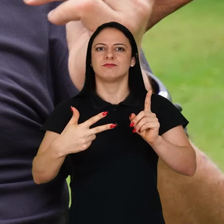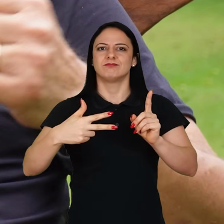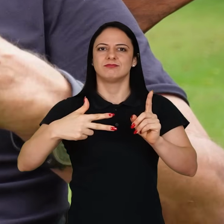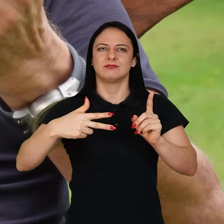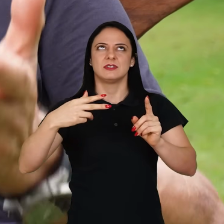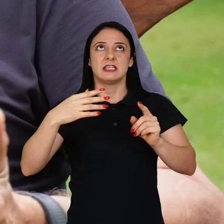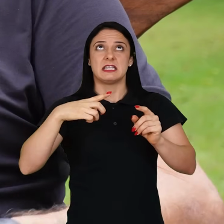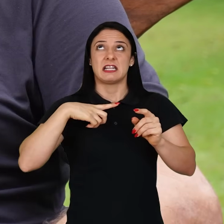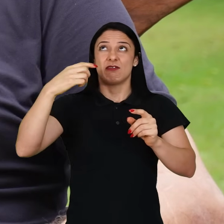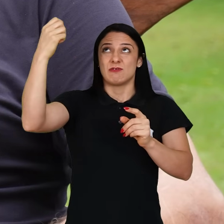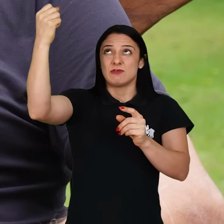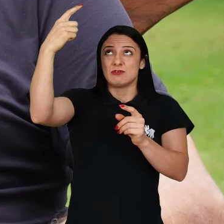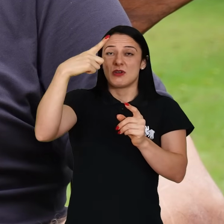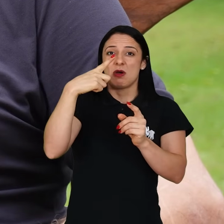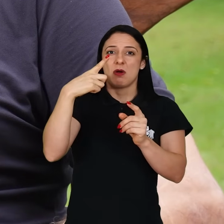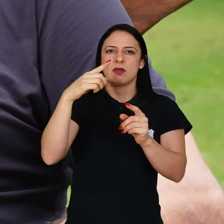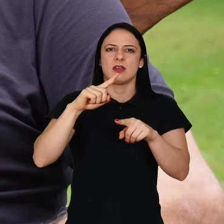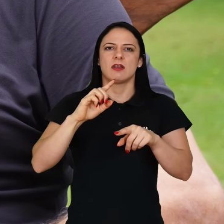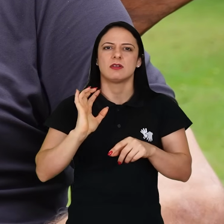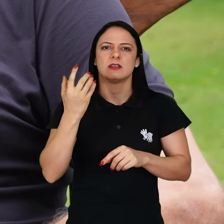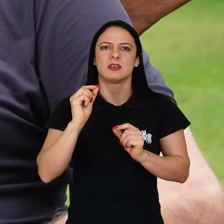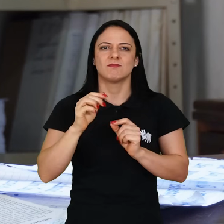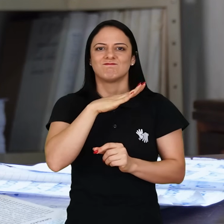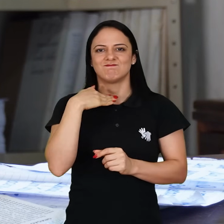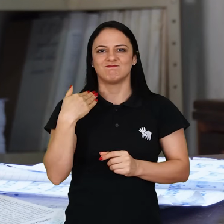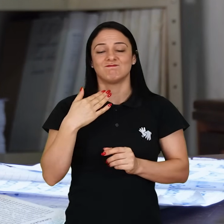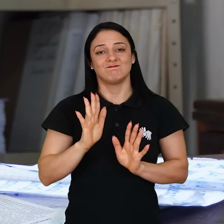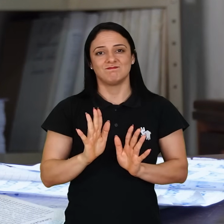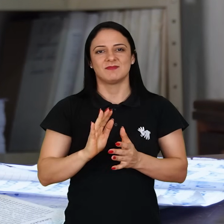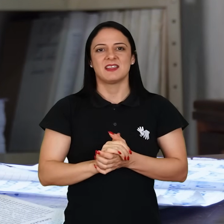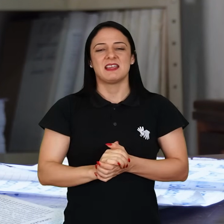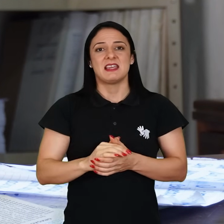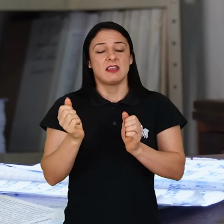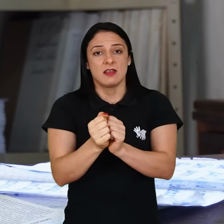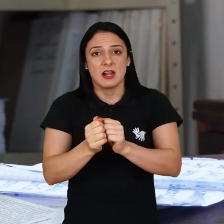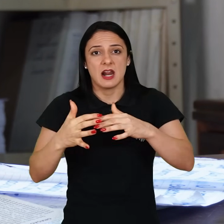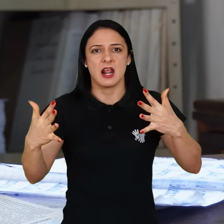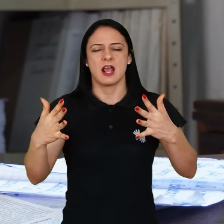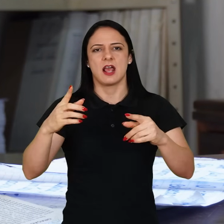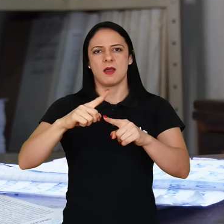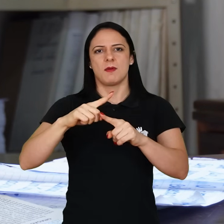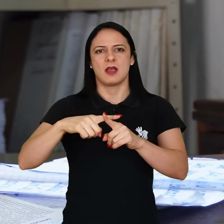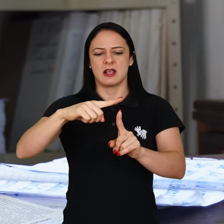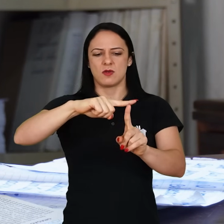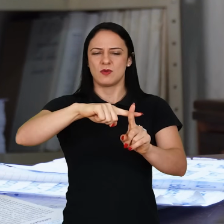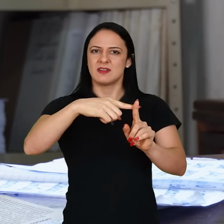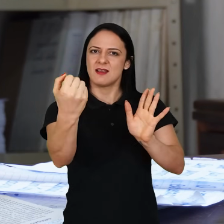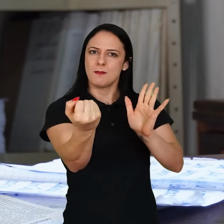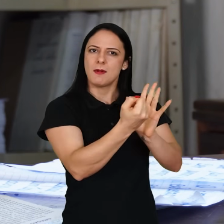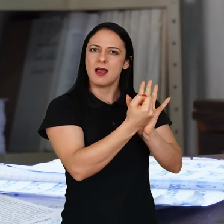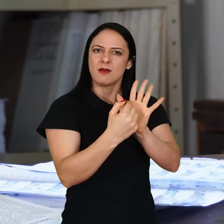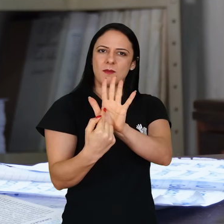cruz, estava um sol muito quente, e teve um súbito e morreu. E isso foi um milagre, porque a cruz é símbolo de